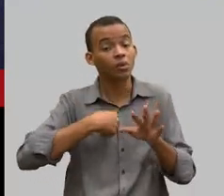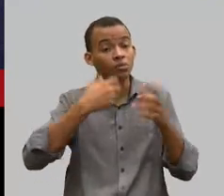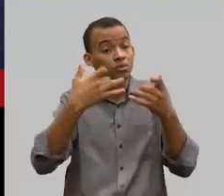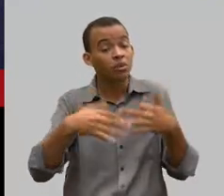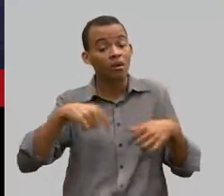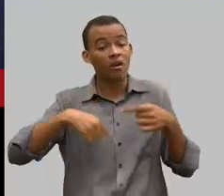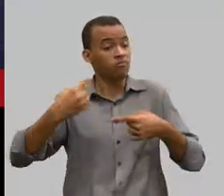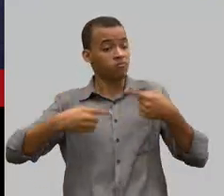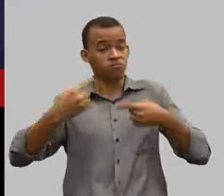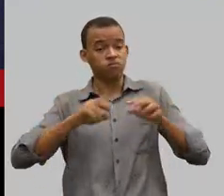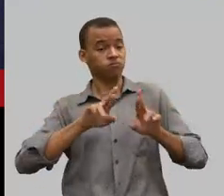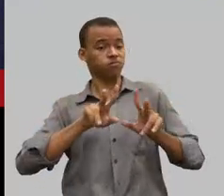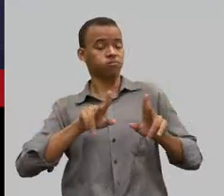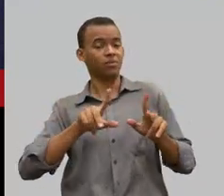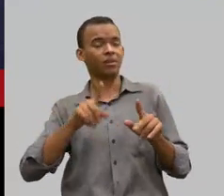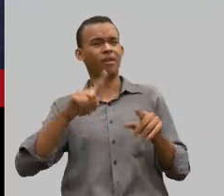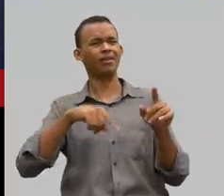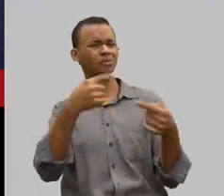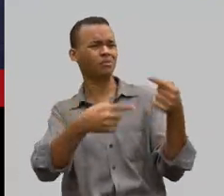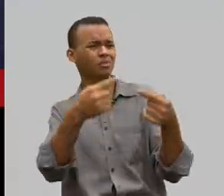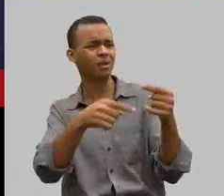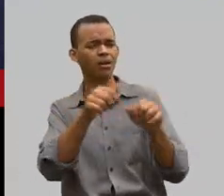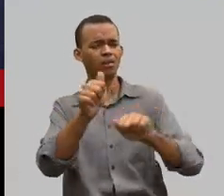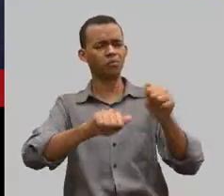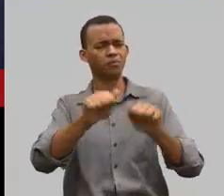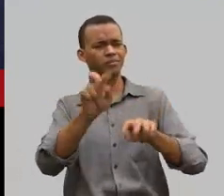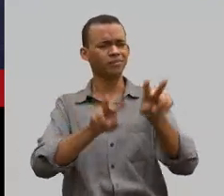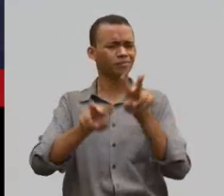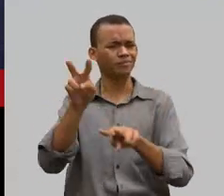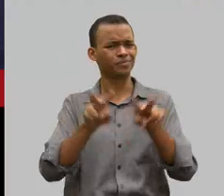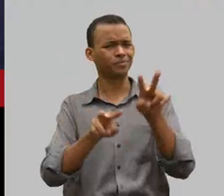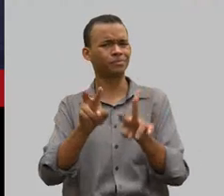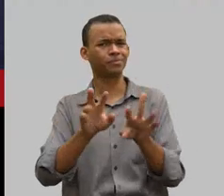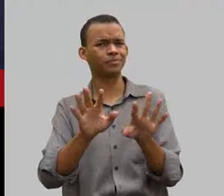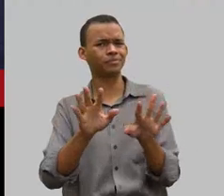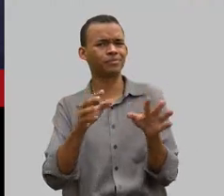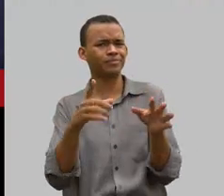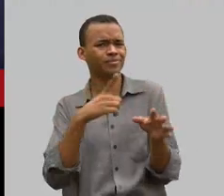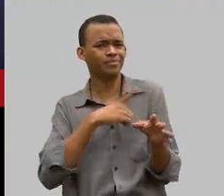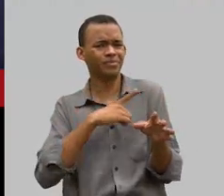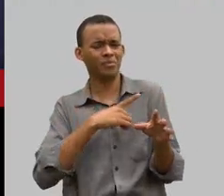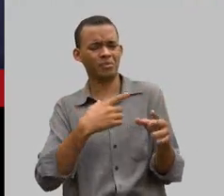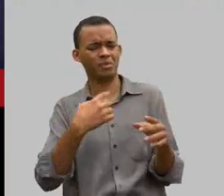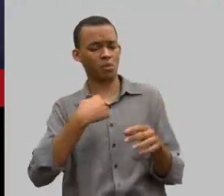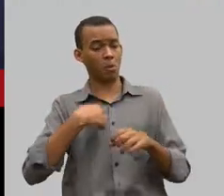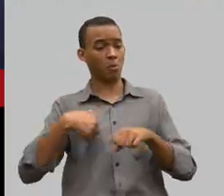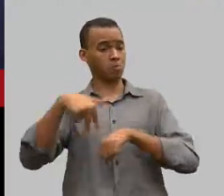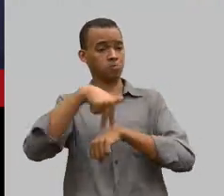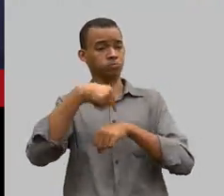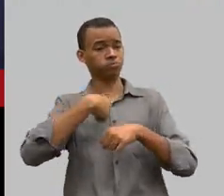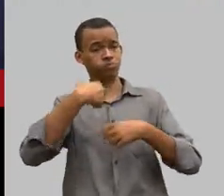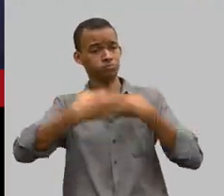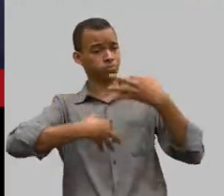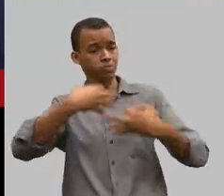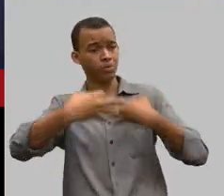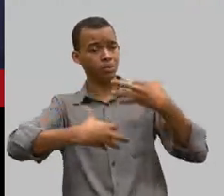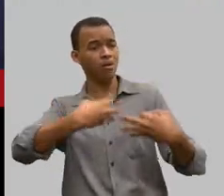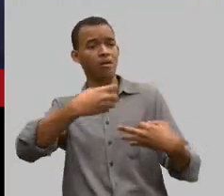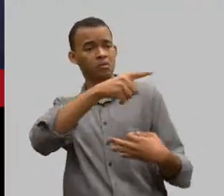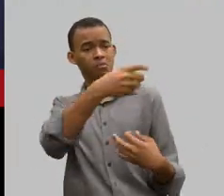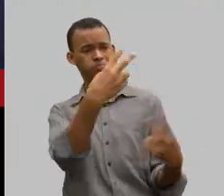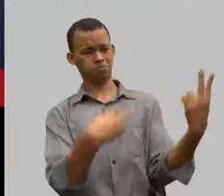debate não é a discussão de avaliação ou ou de de de avaliar o meu posicionamento avaliação